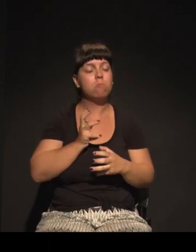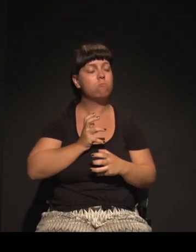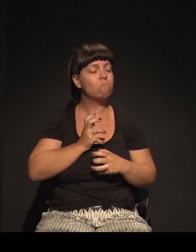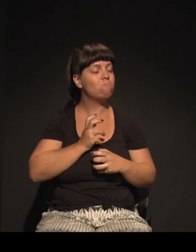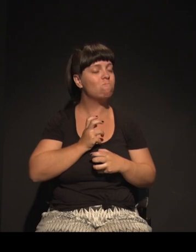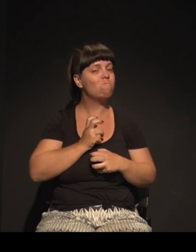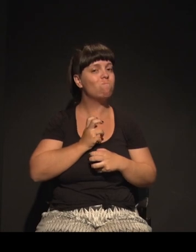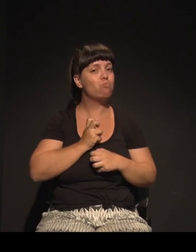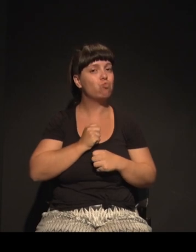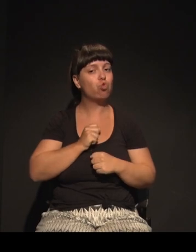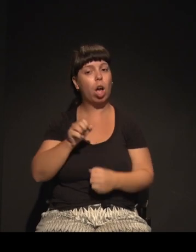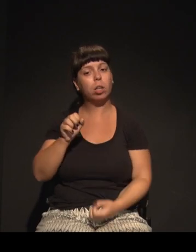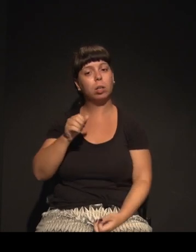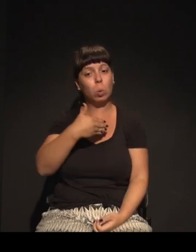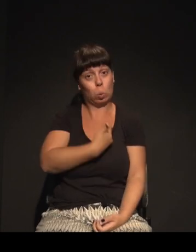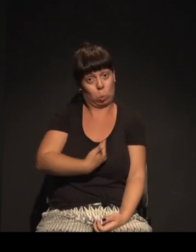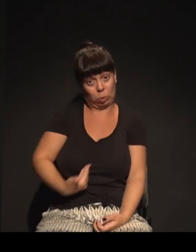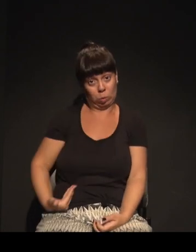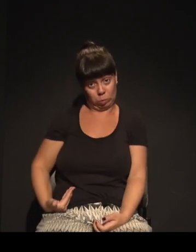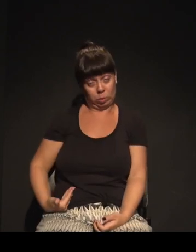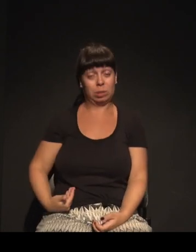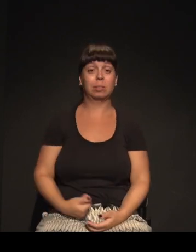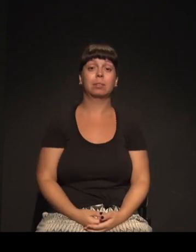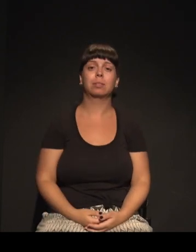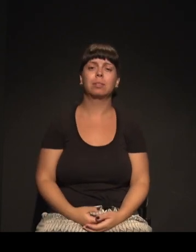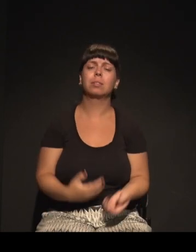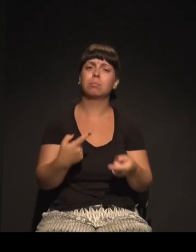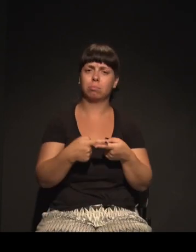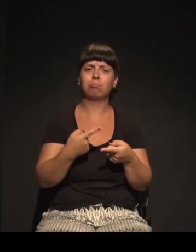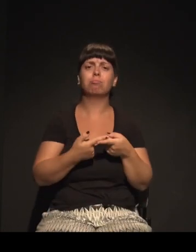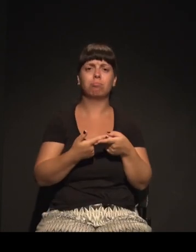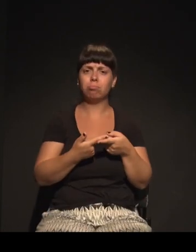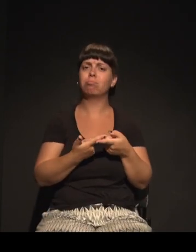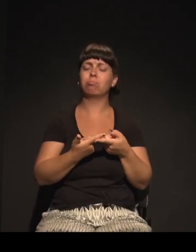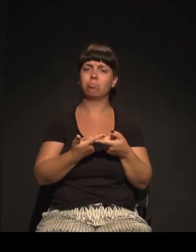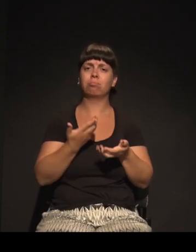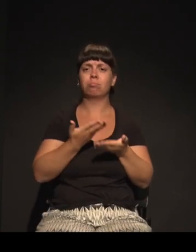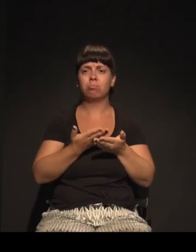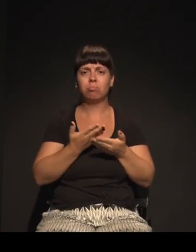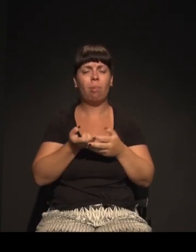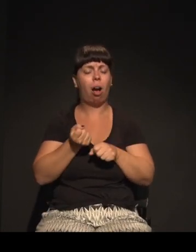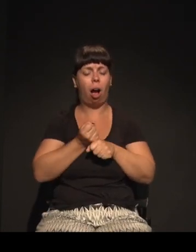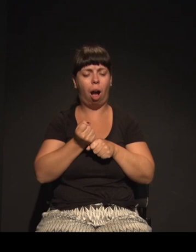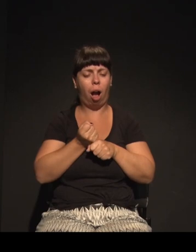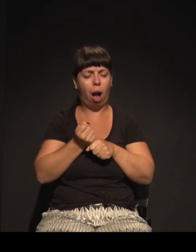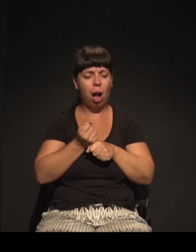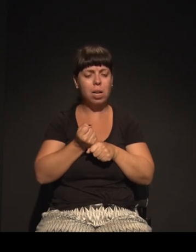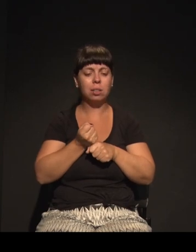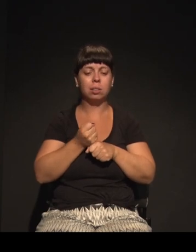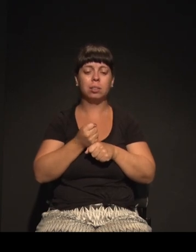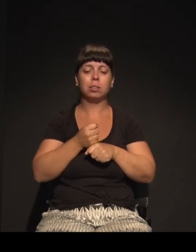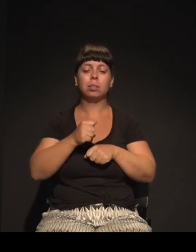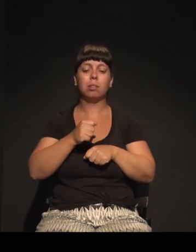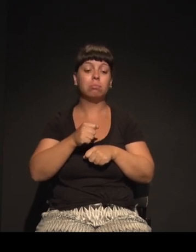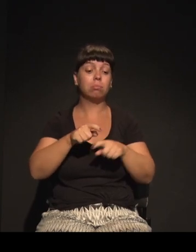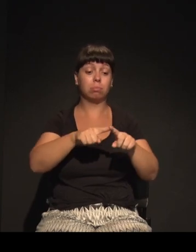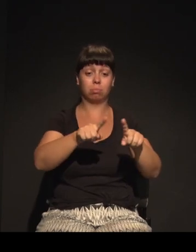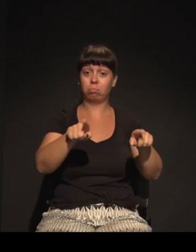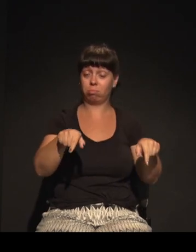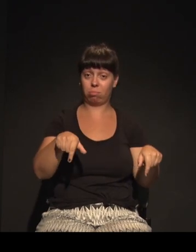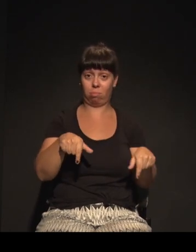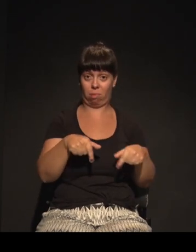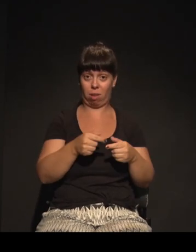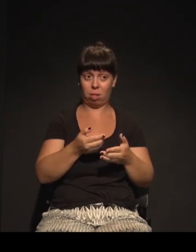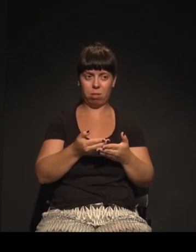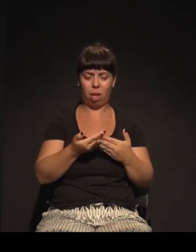porque é eu fiz durante anos peguei todos os deus desde então entrava nas na sala de aula eu não